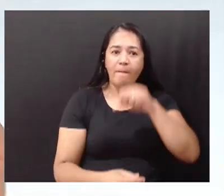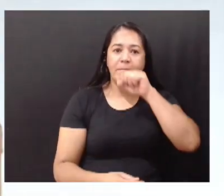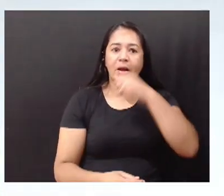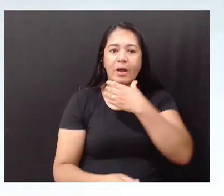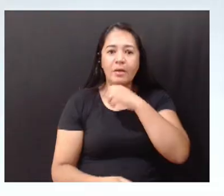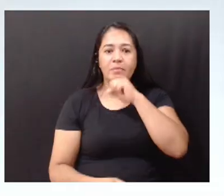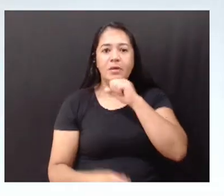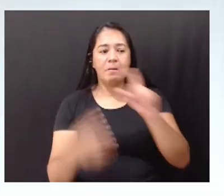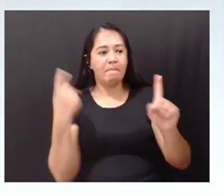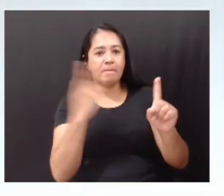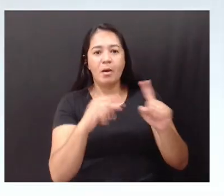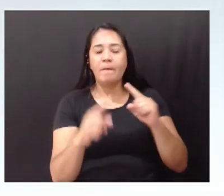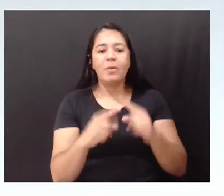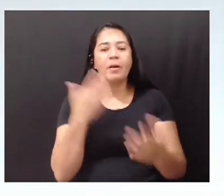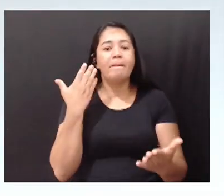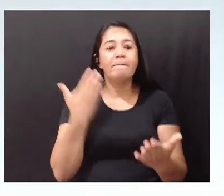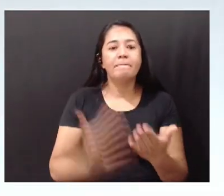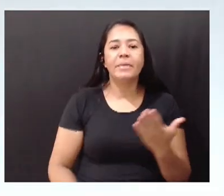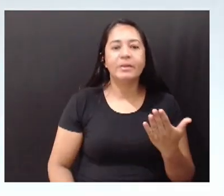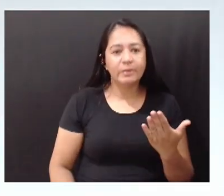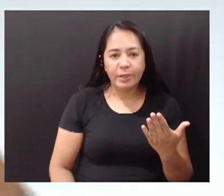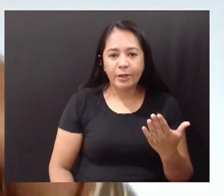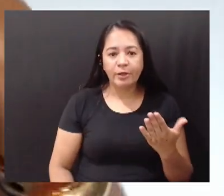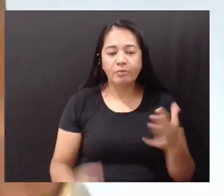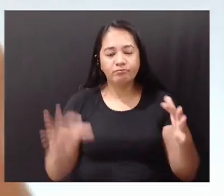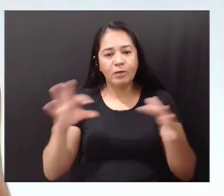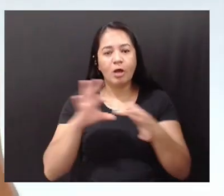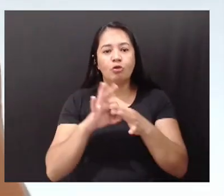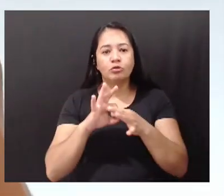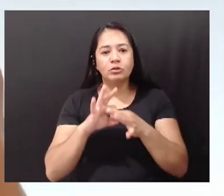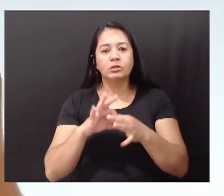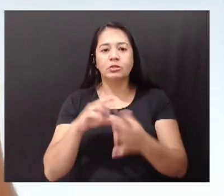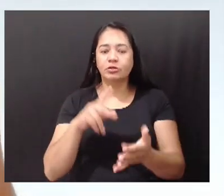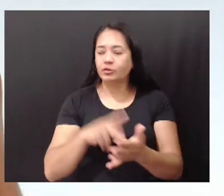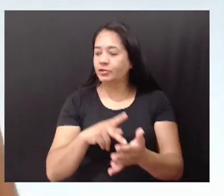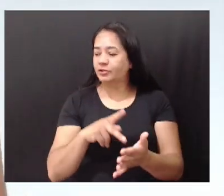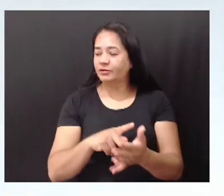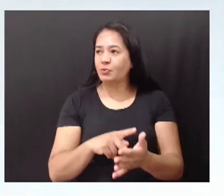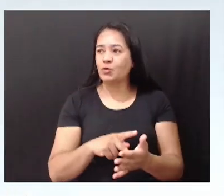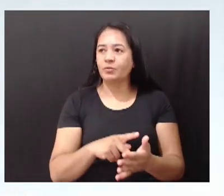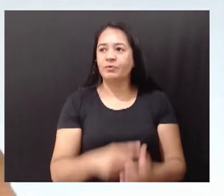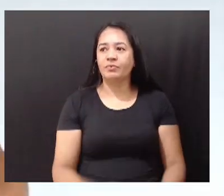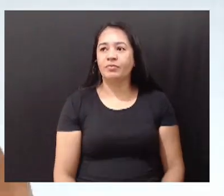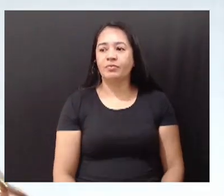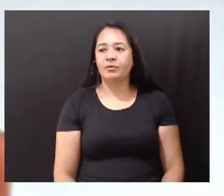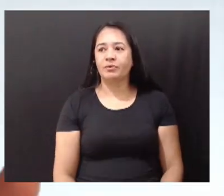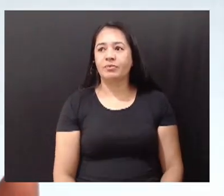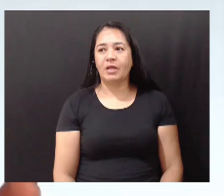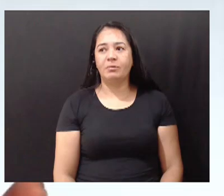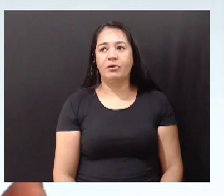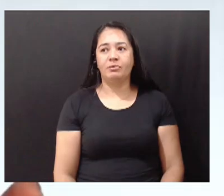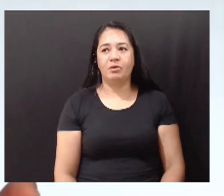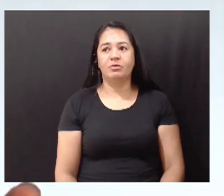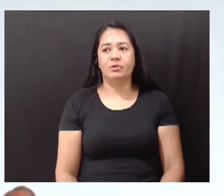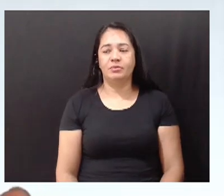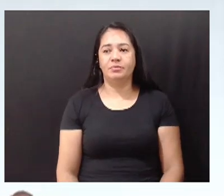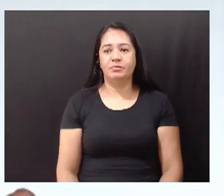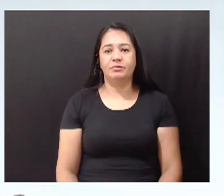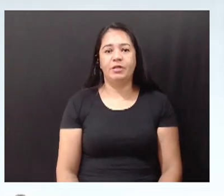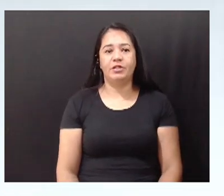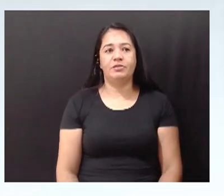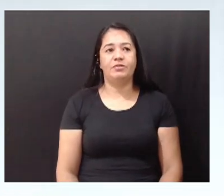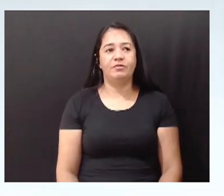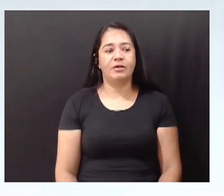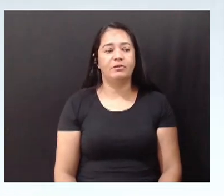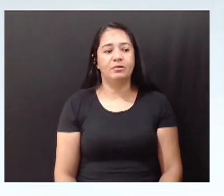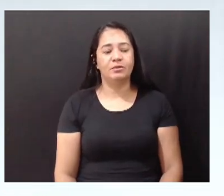se perdeu essa conexão real, vem a agressividade de não lidar com a frustração de não receber um não, que os pais não conseguem